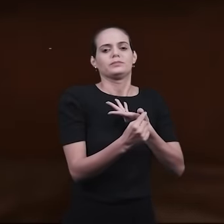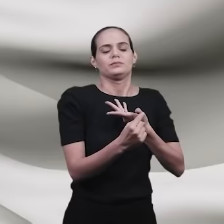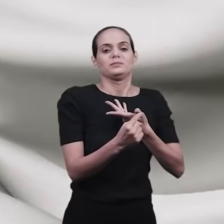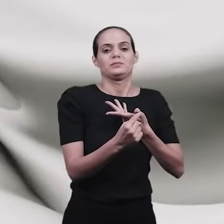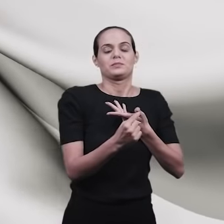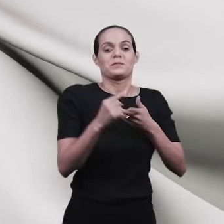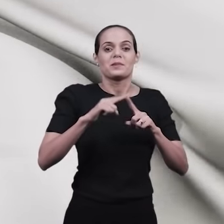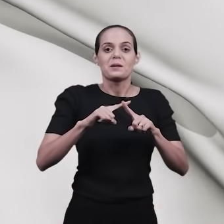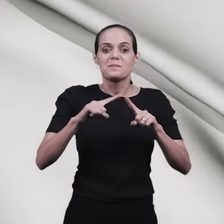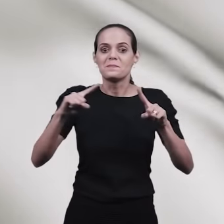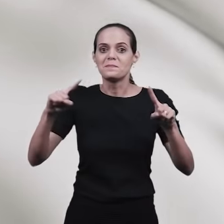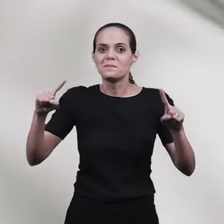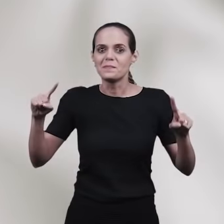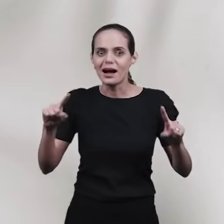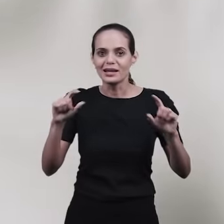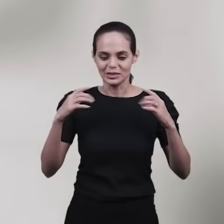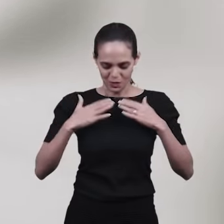sofreu, serão